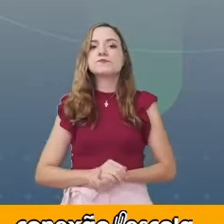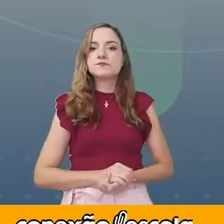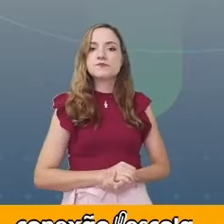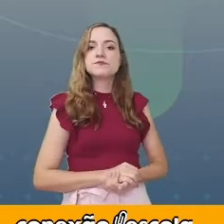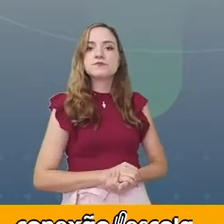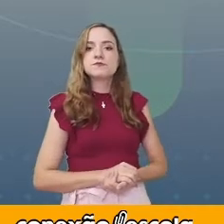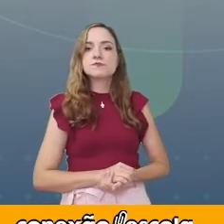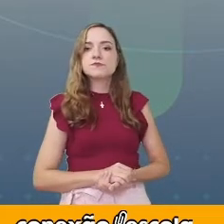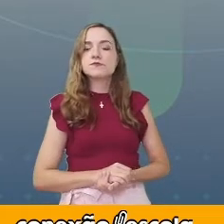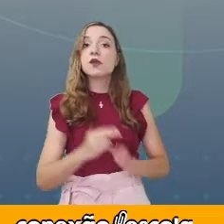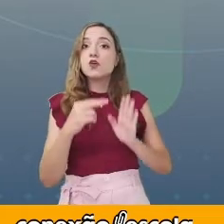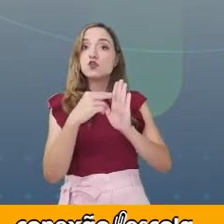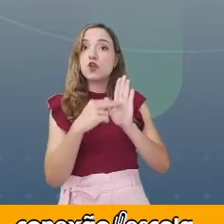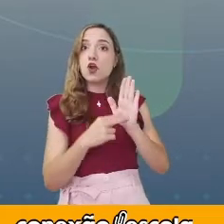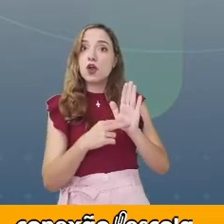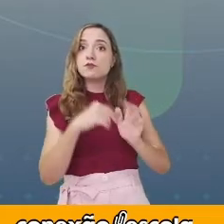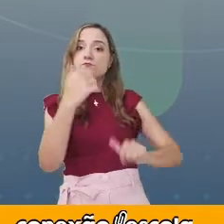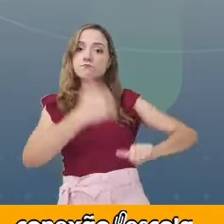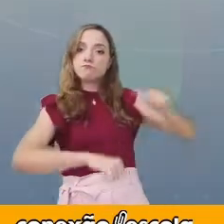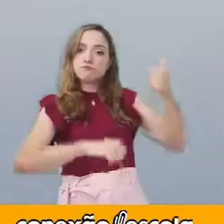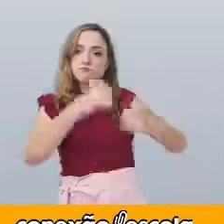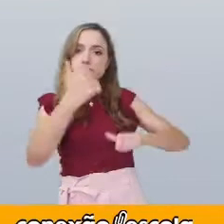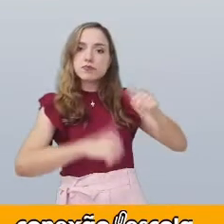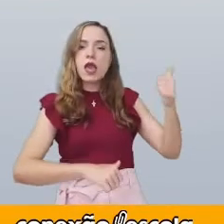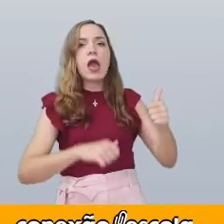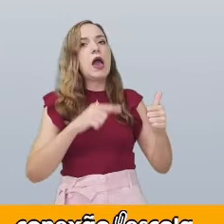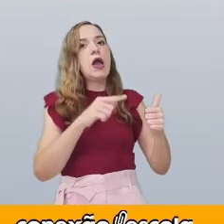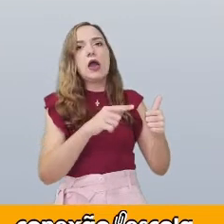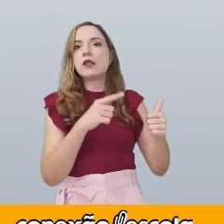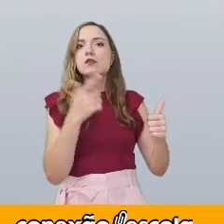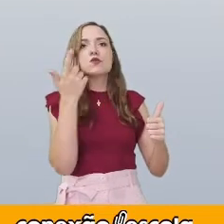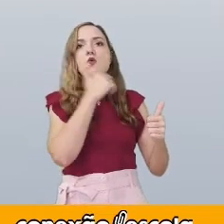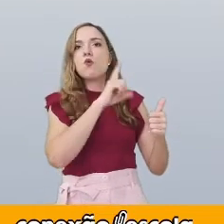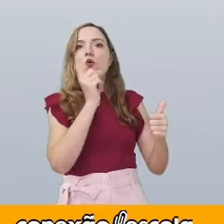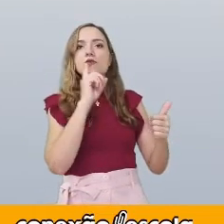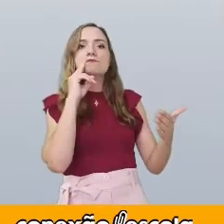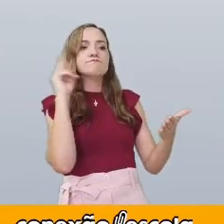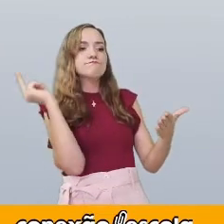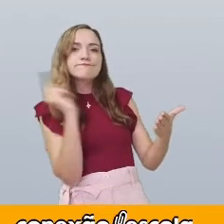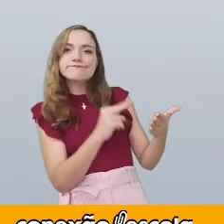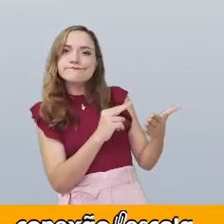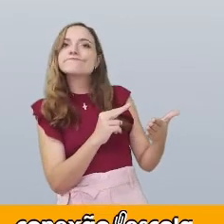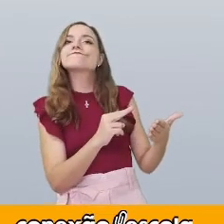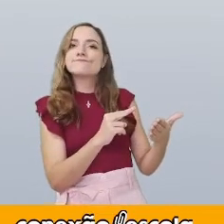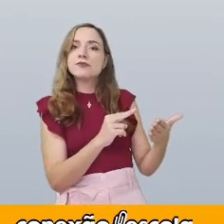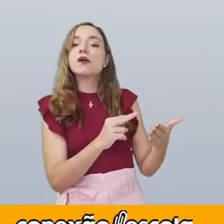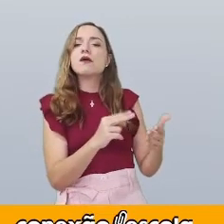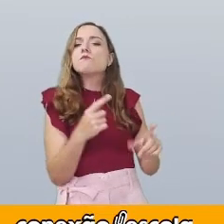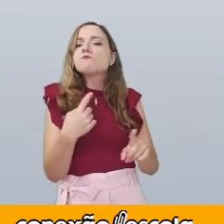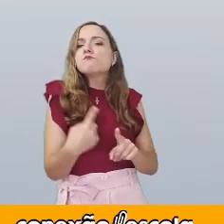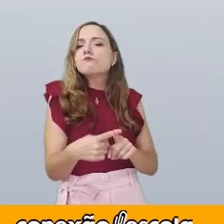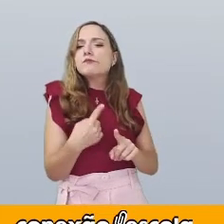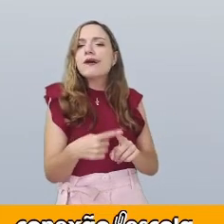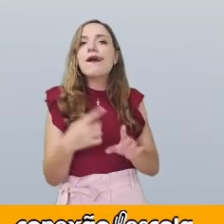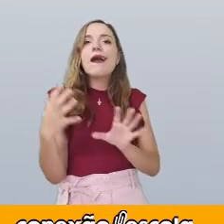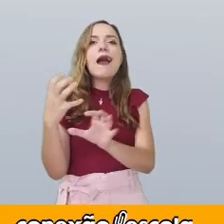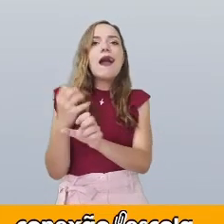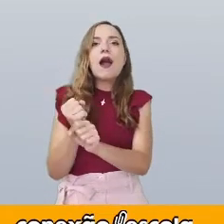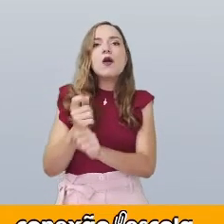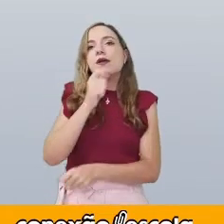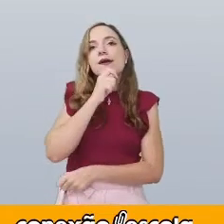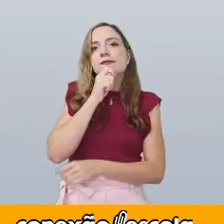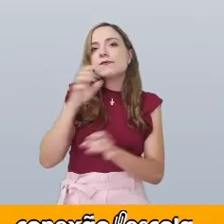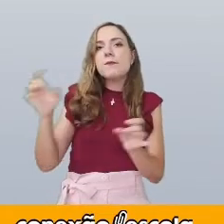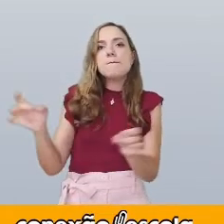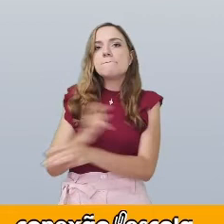A nota da avaliação não ficou disponível, pois os cálculos ainda não